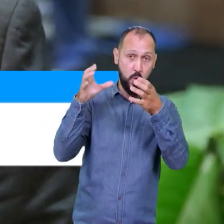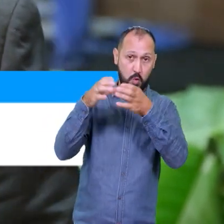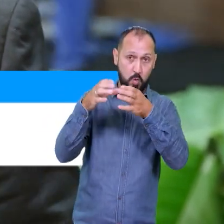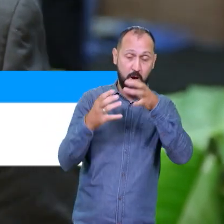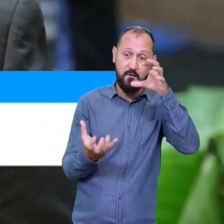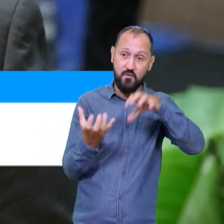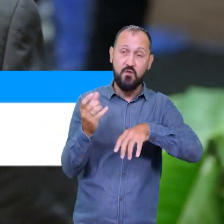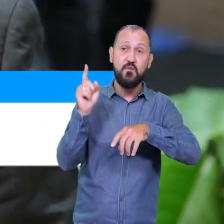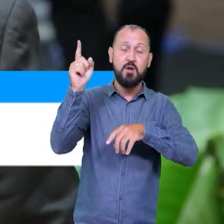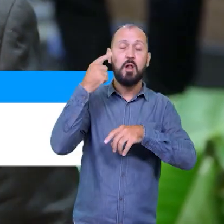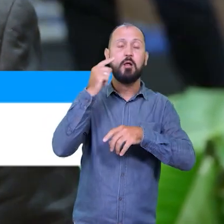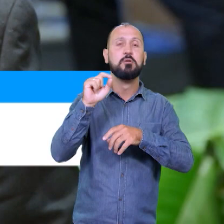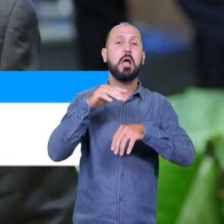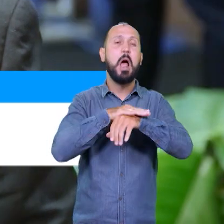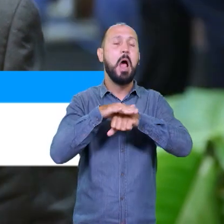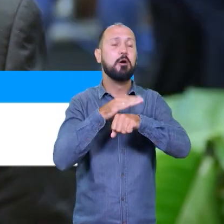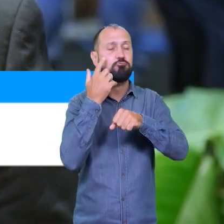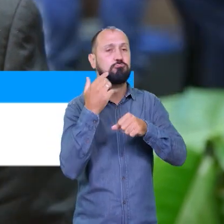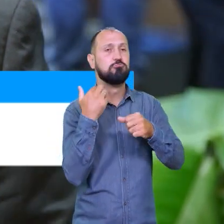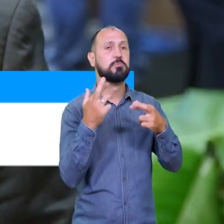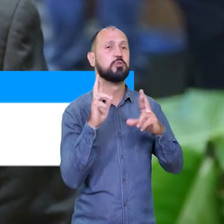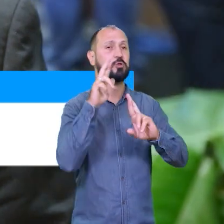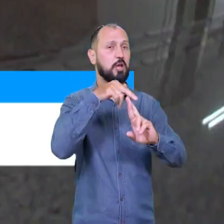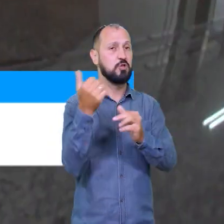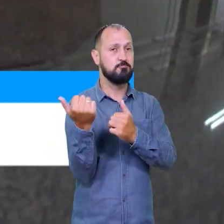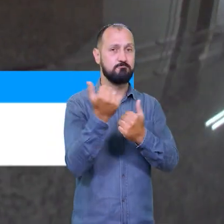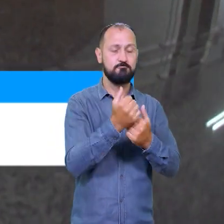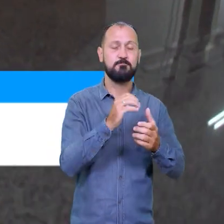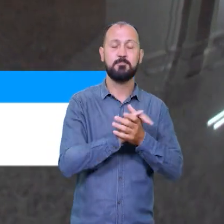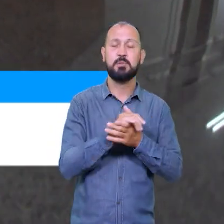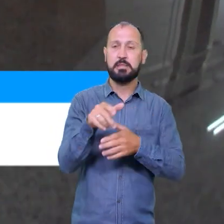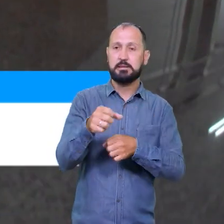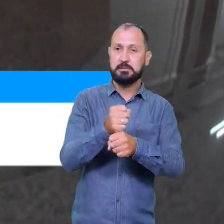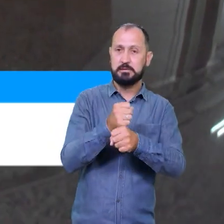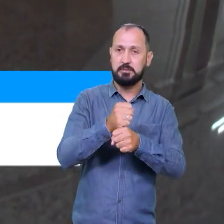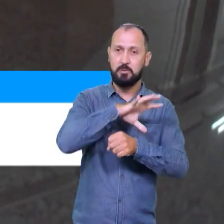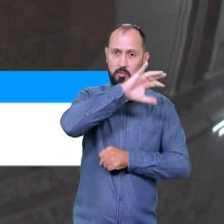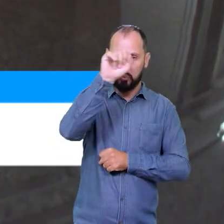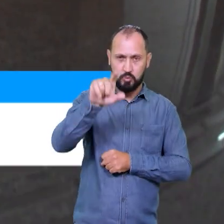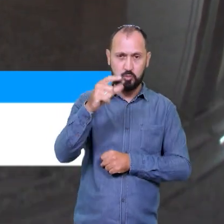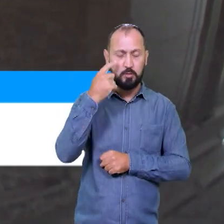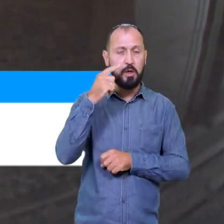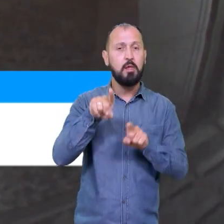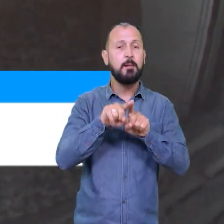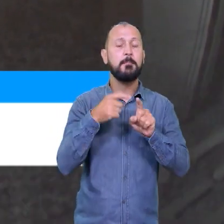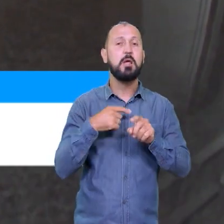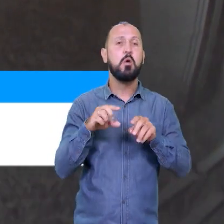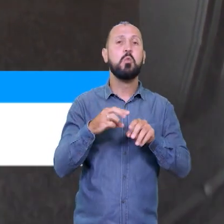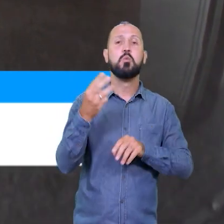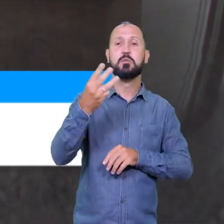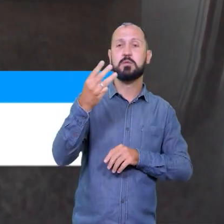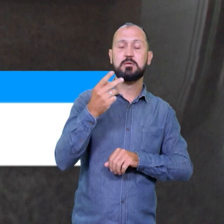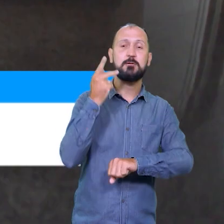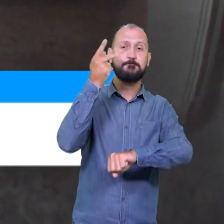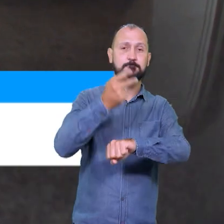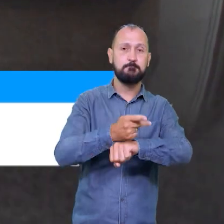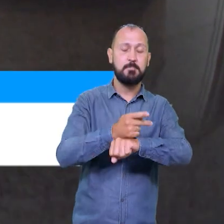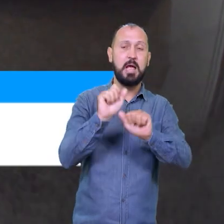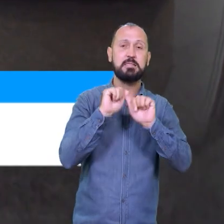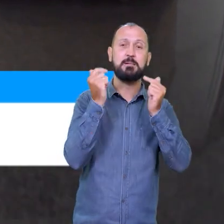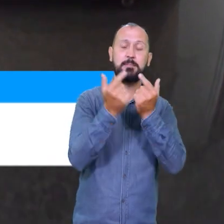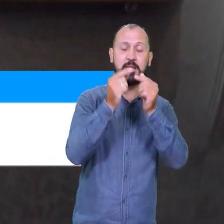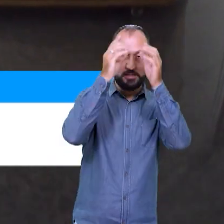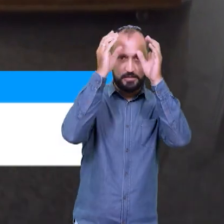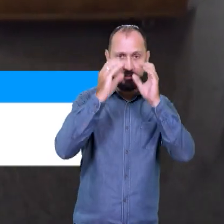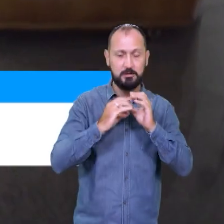Federal e poder representar a UNALI em algumas entidades. Neste ano, a Casa de Leis de Mato Grosso do Sul também concorreu ao 3º